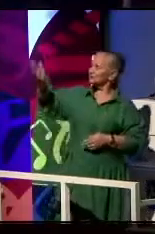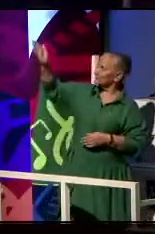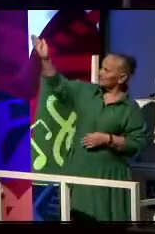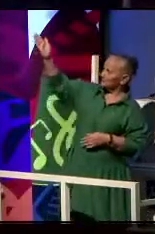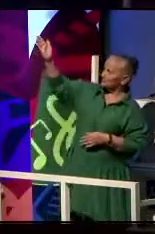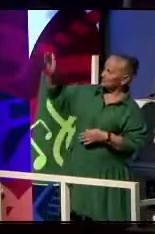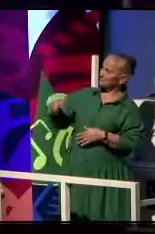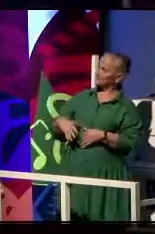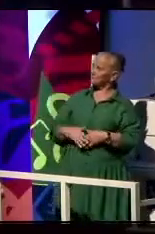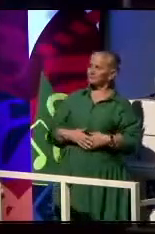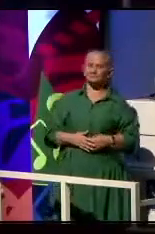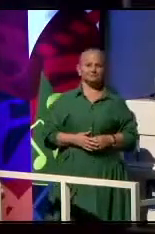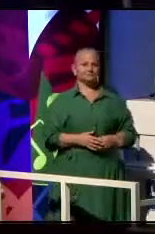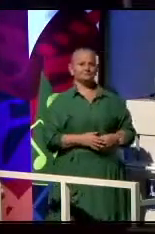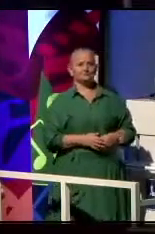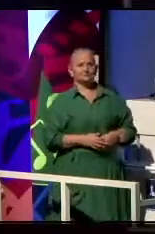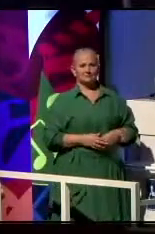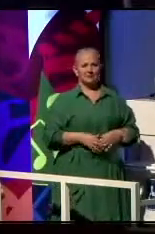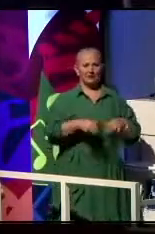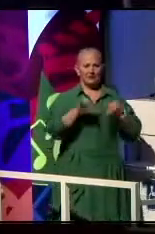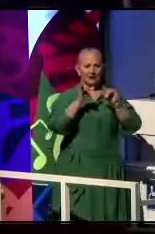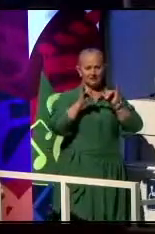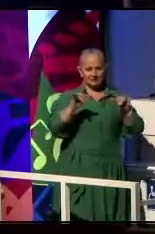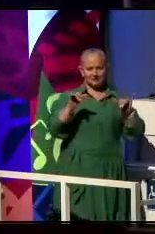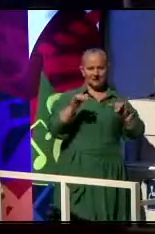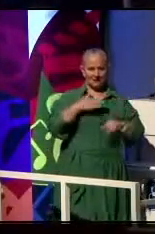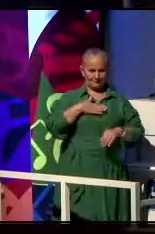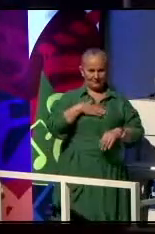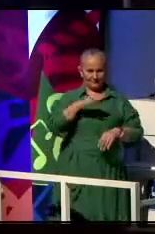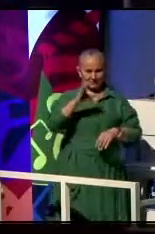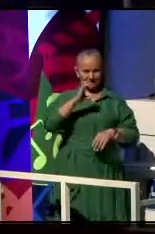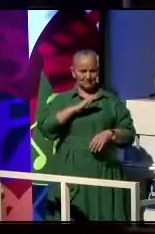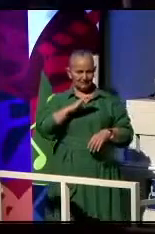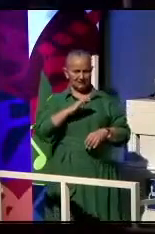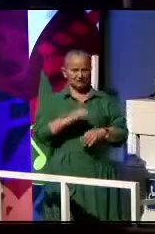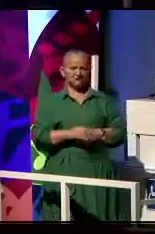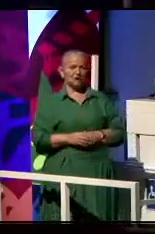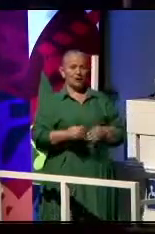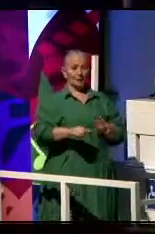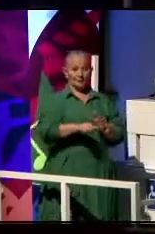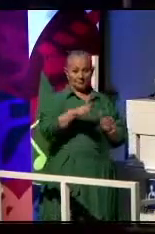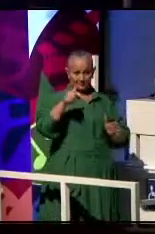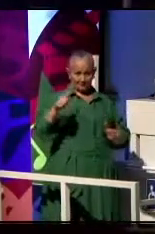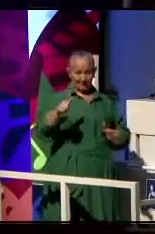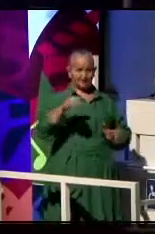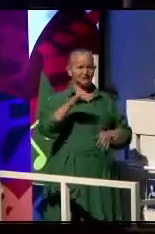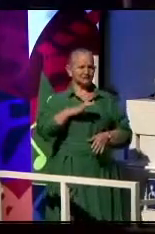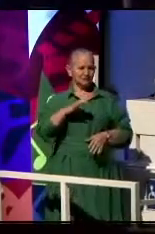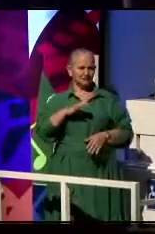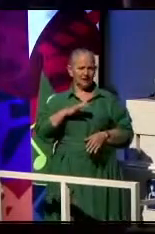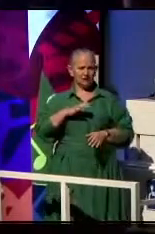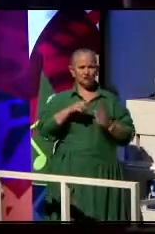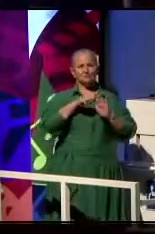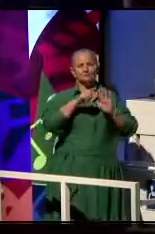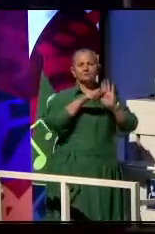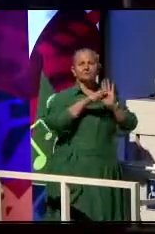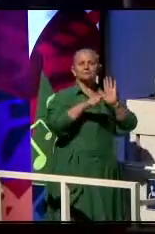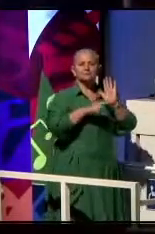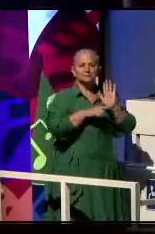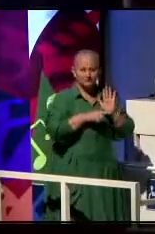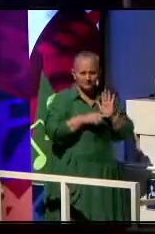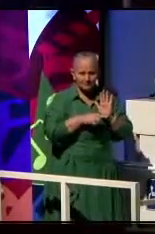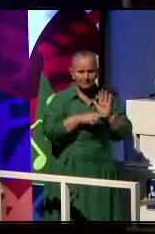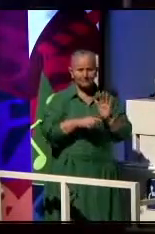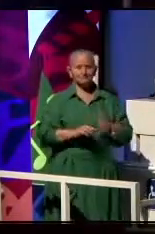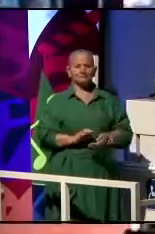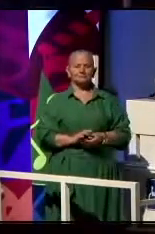telão. Aí está a nossa querida Belo Horizonte, a primeira capital que foi planejada, a primeira capital da